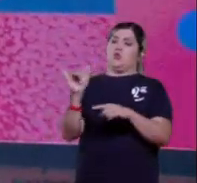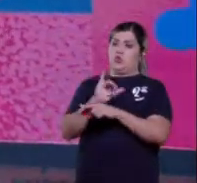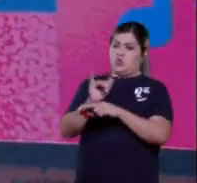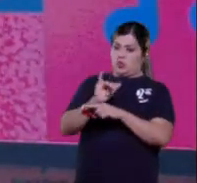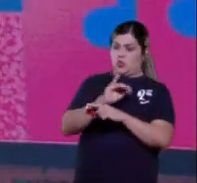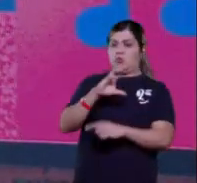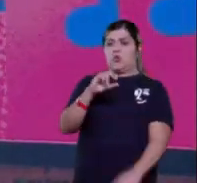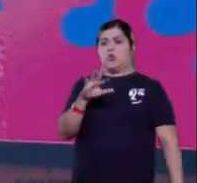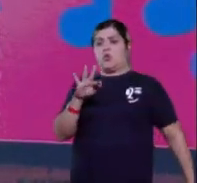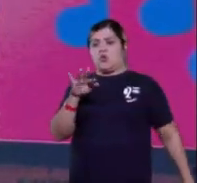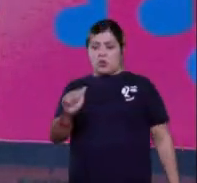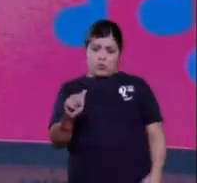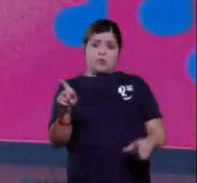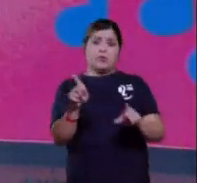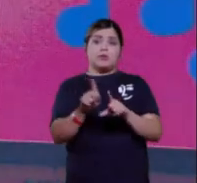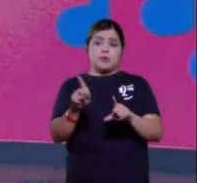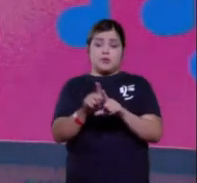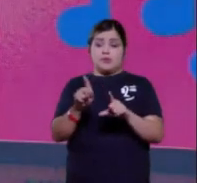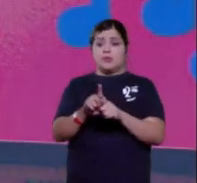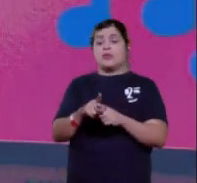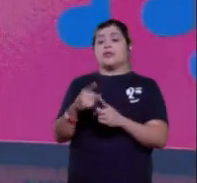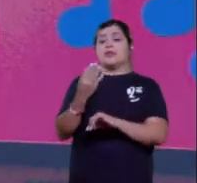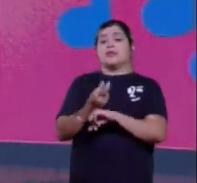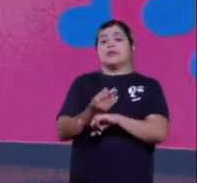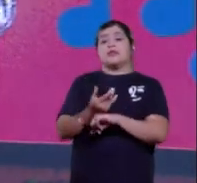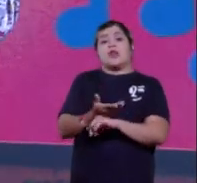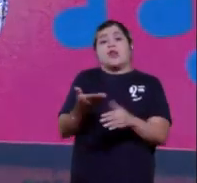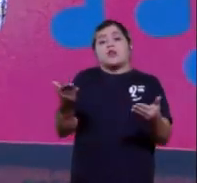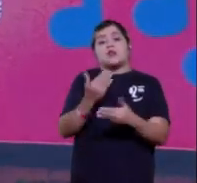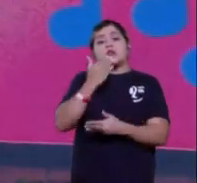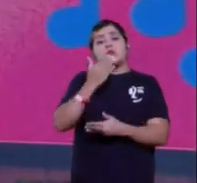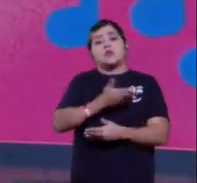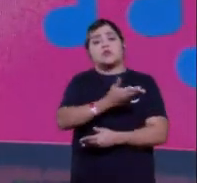Santander também. E a gente está aqui na sua casa pedindo para você fazer suas doações,